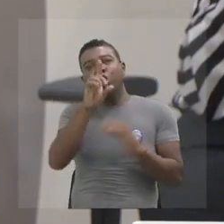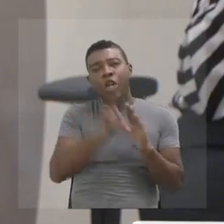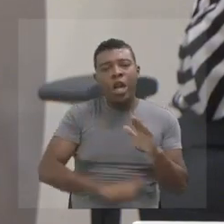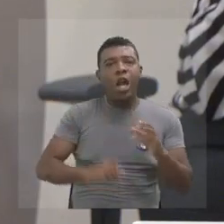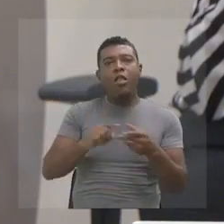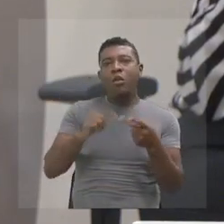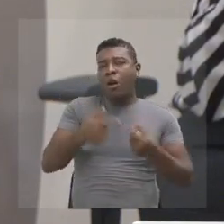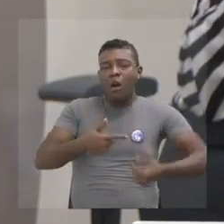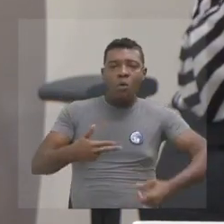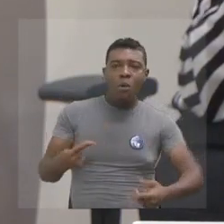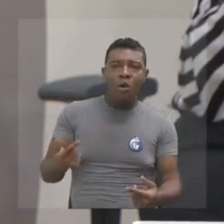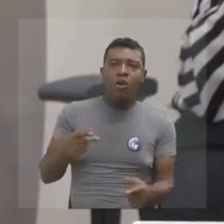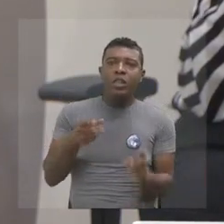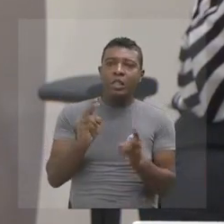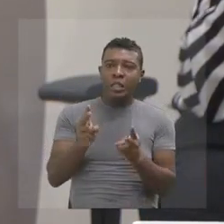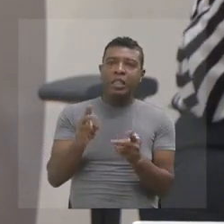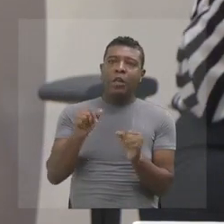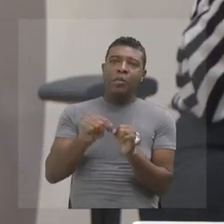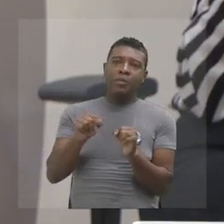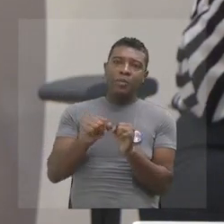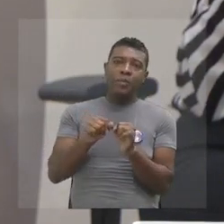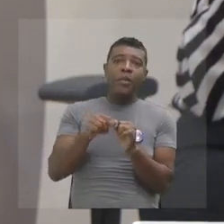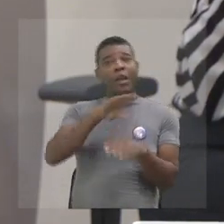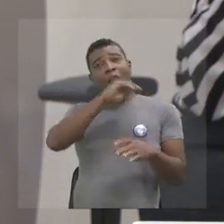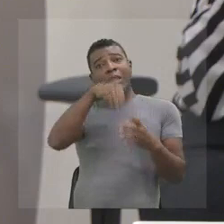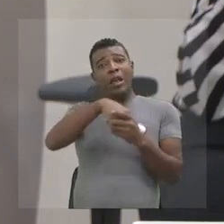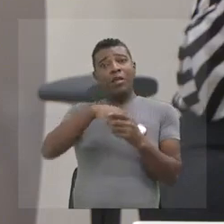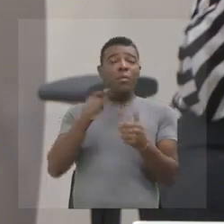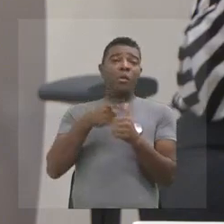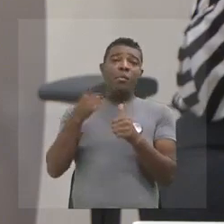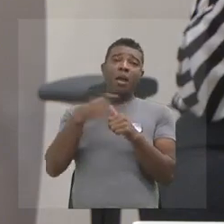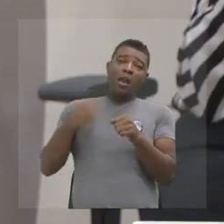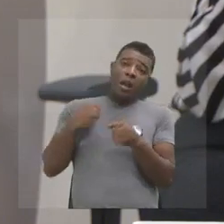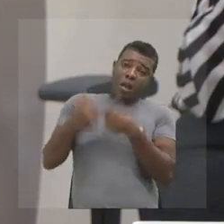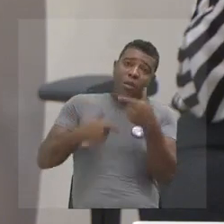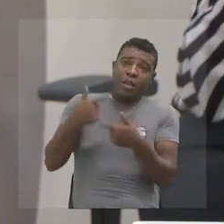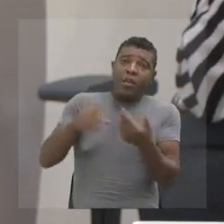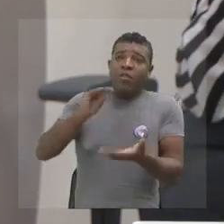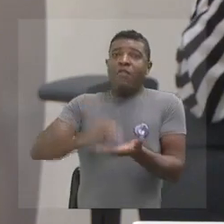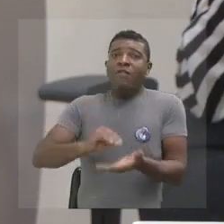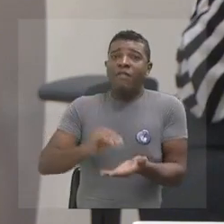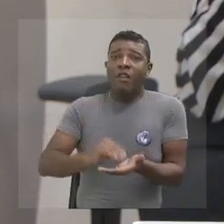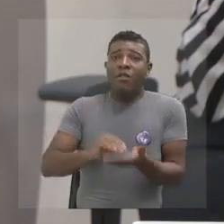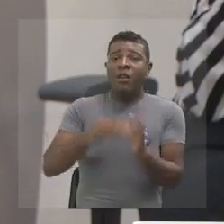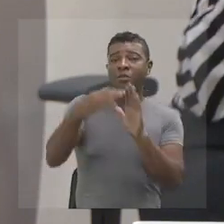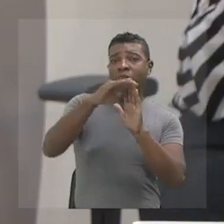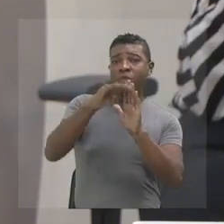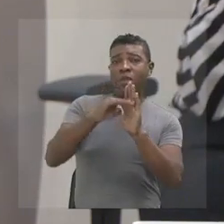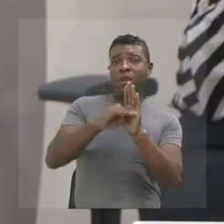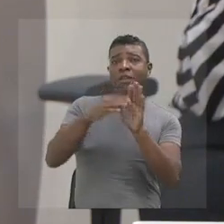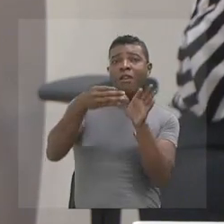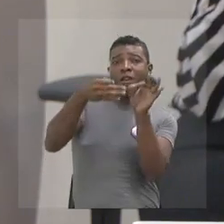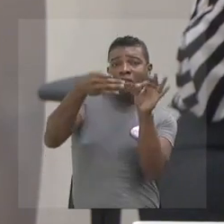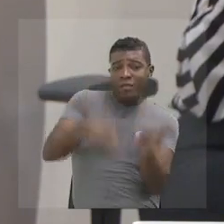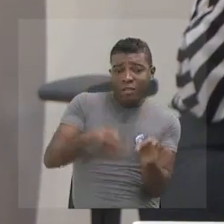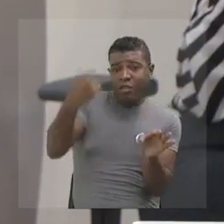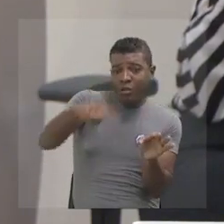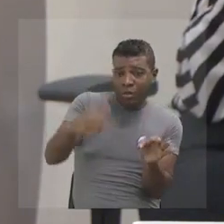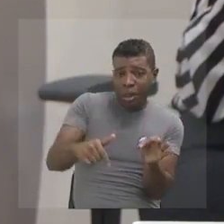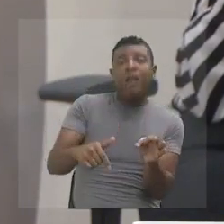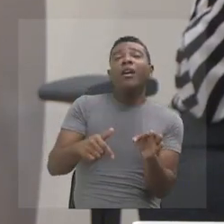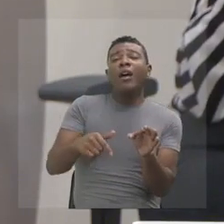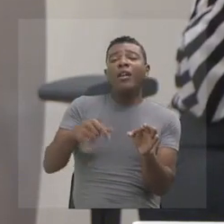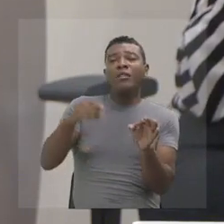né Desse primeira dessa primeira atuação de detecção da irregularidade busca-se a regularização quando ela é possível